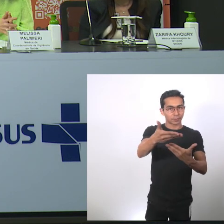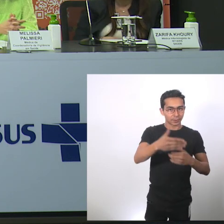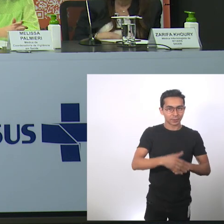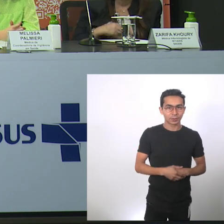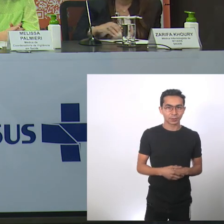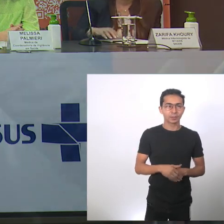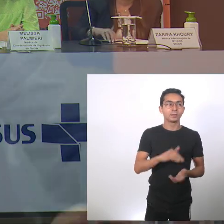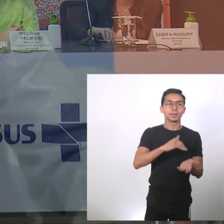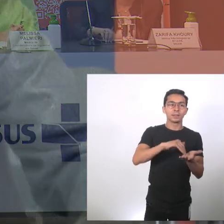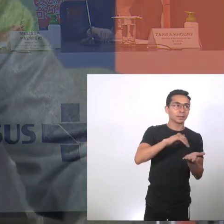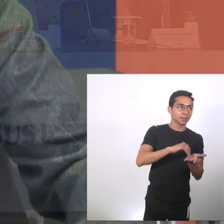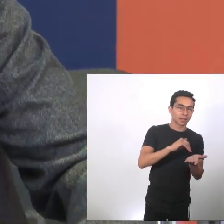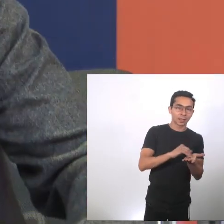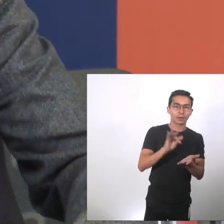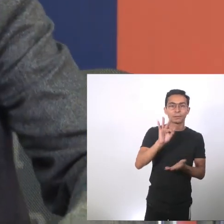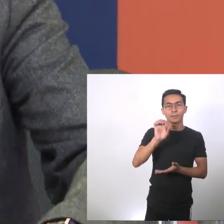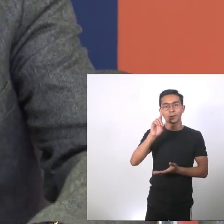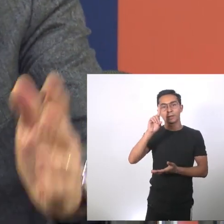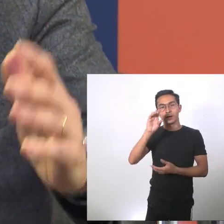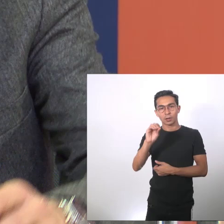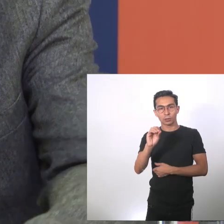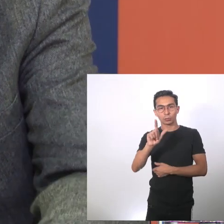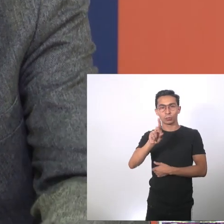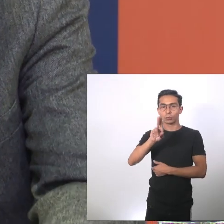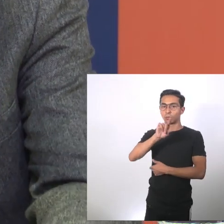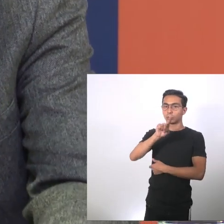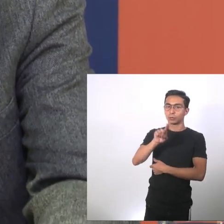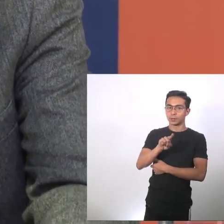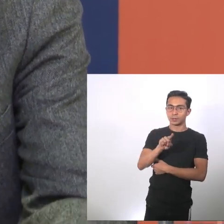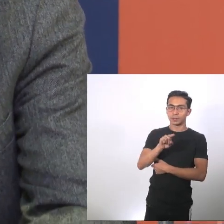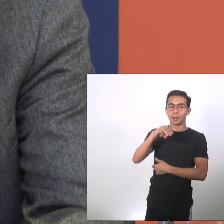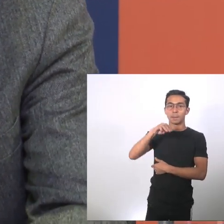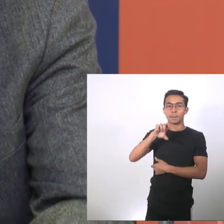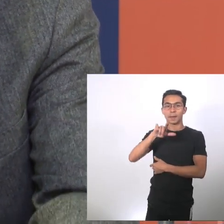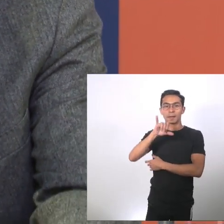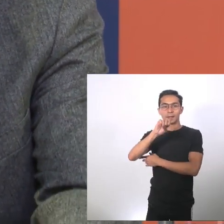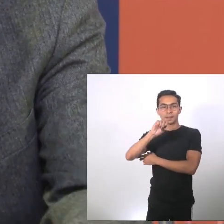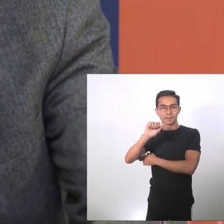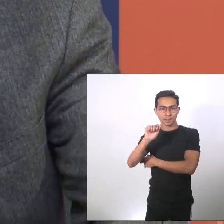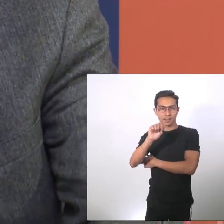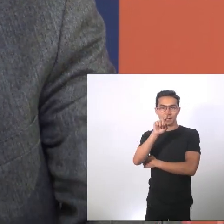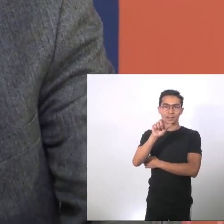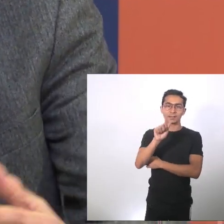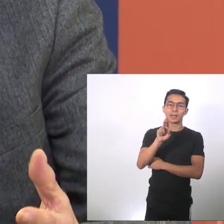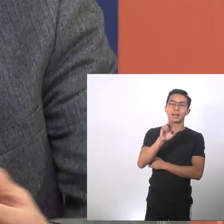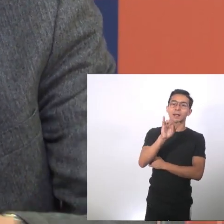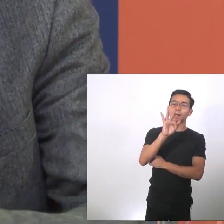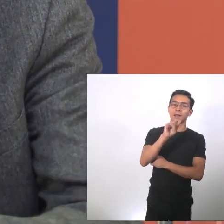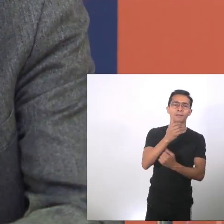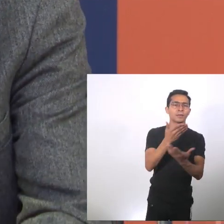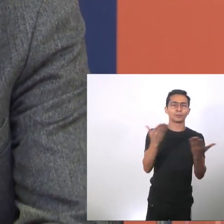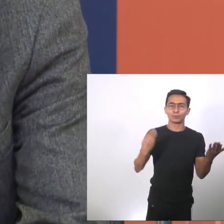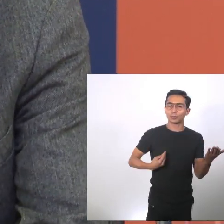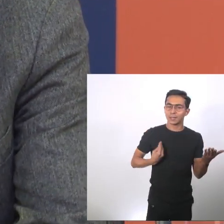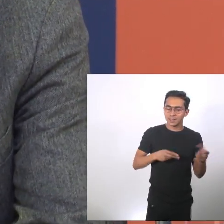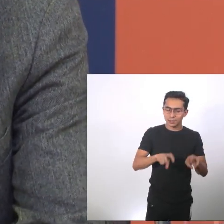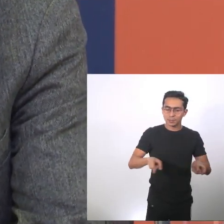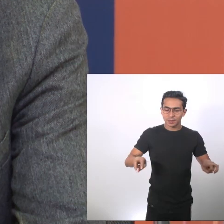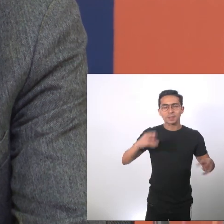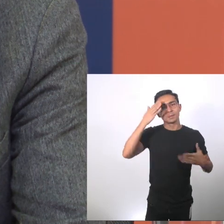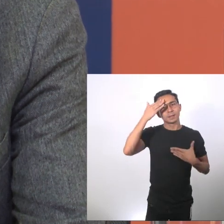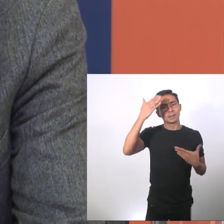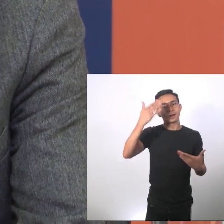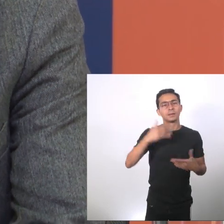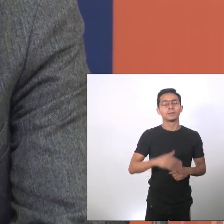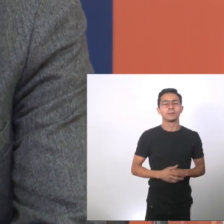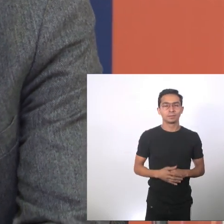secretário Luiz, Melissa, Zarifa e todos presentes. Um prazer estar aqui. A ideia, nesses